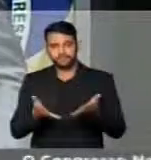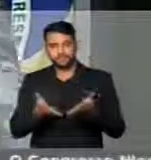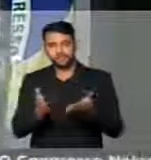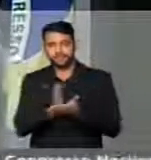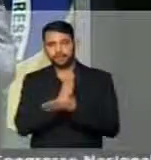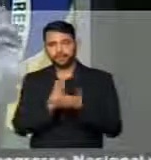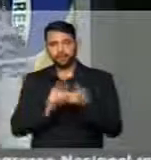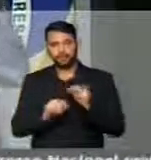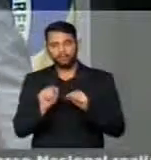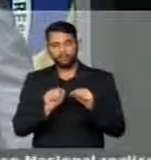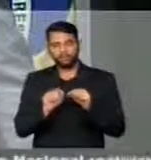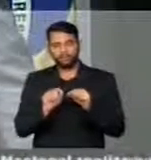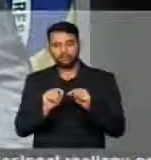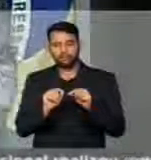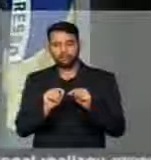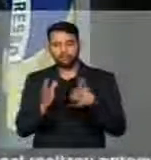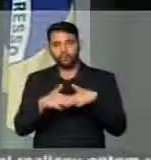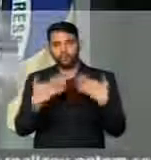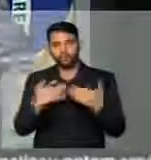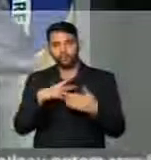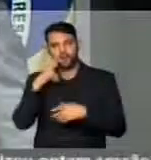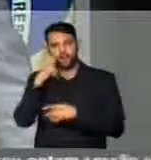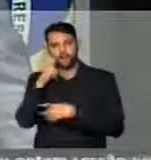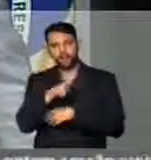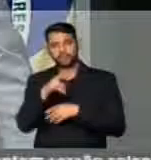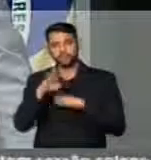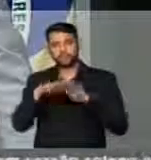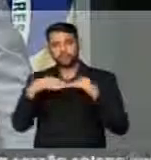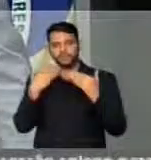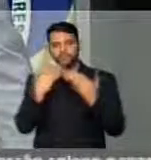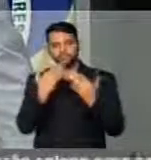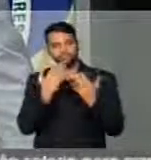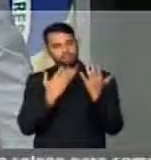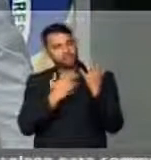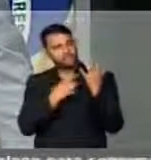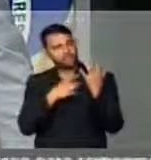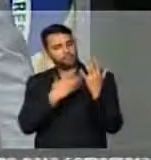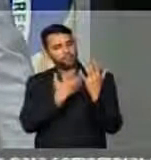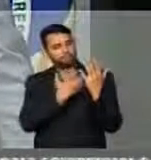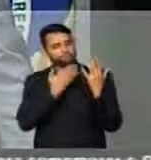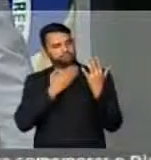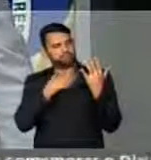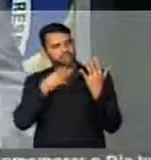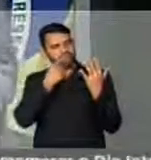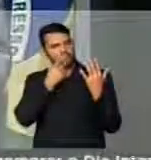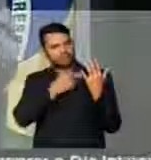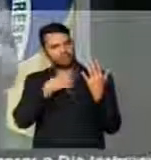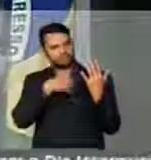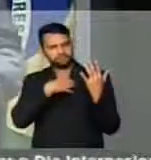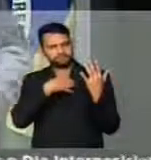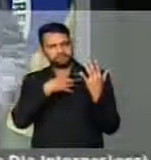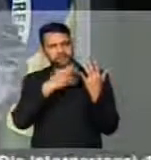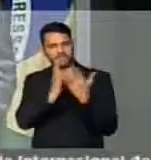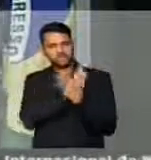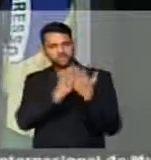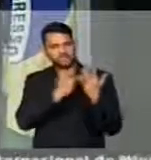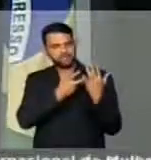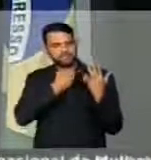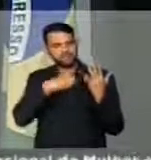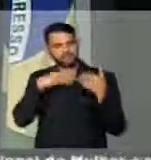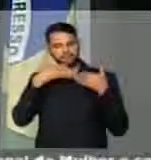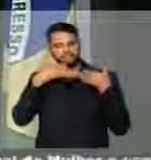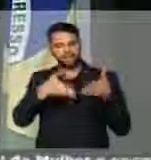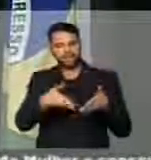São aqueles que, quando se olham no espelho ou quando refletem sobre a sua posição política, se identificam ou acham que fazem